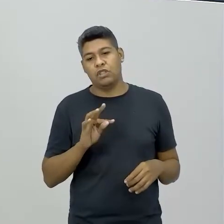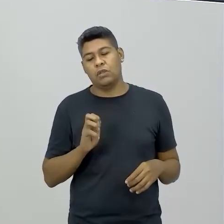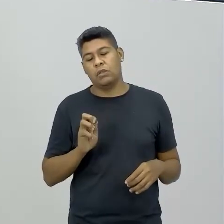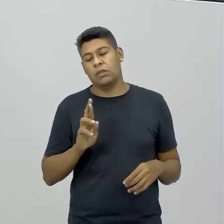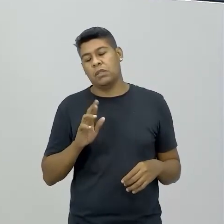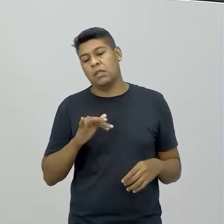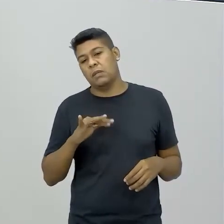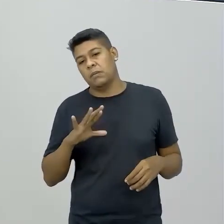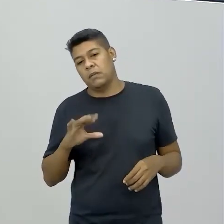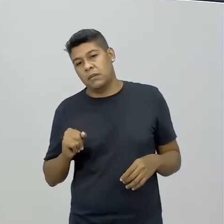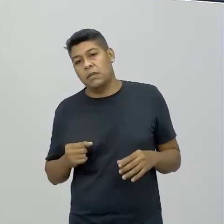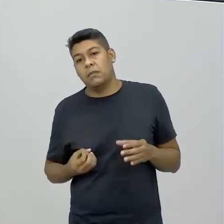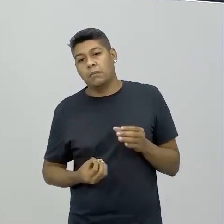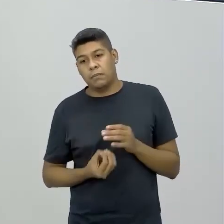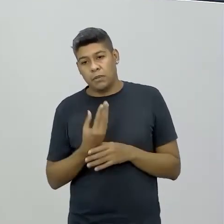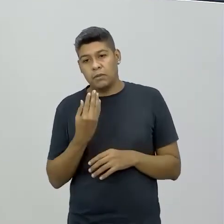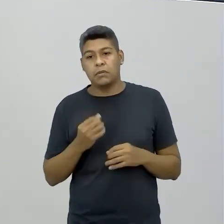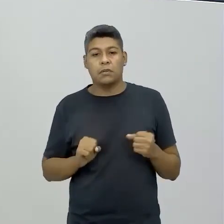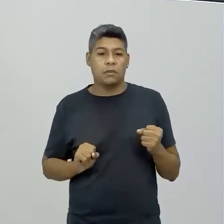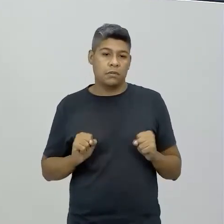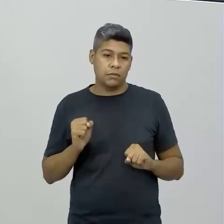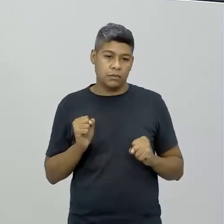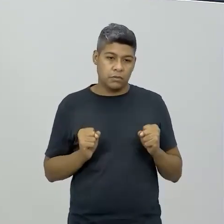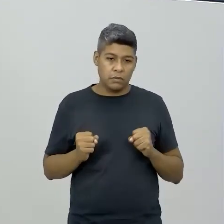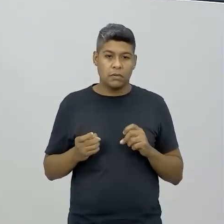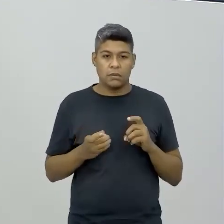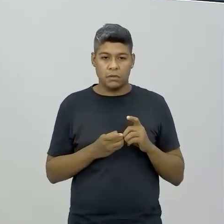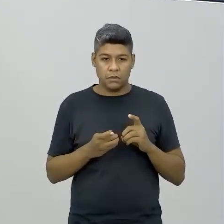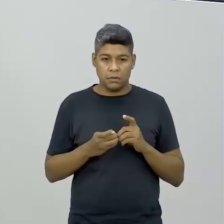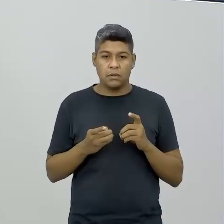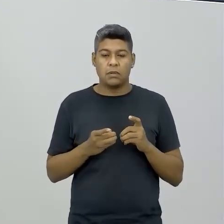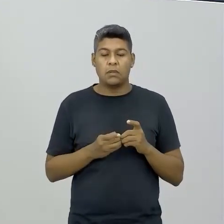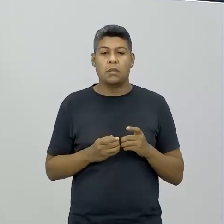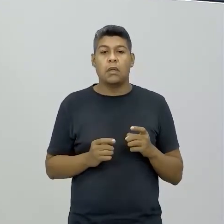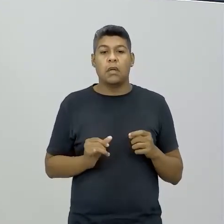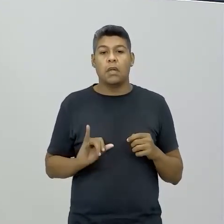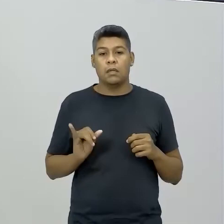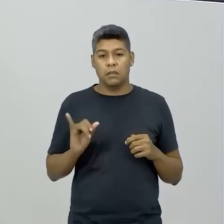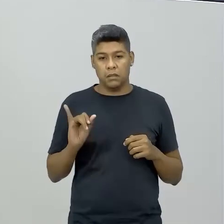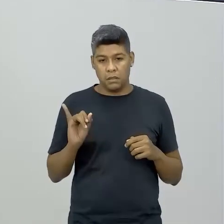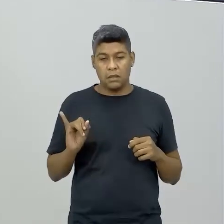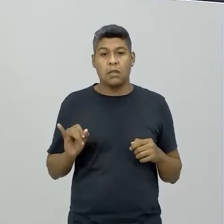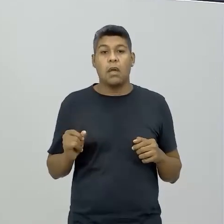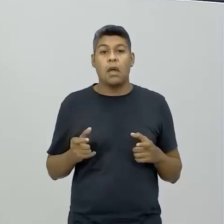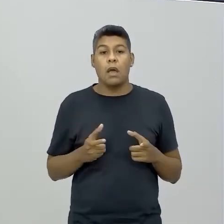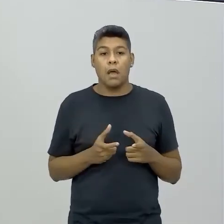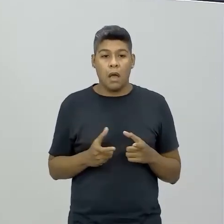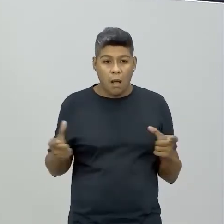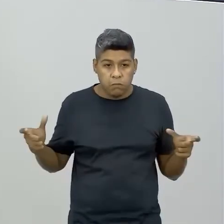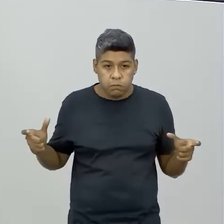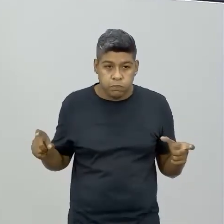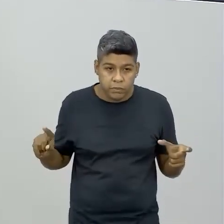produzir usinas, né, que atendam aí a produção de eletricidade e aumentar, então,